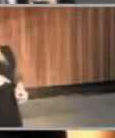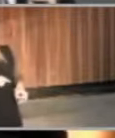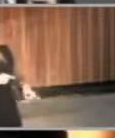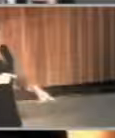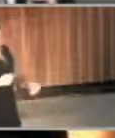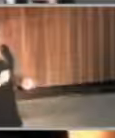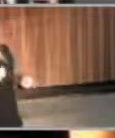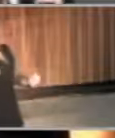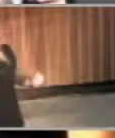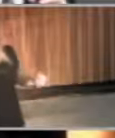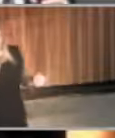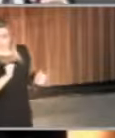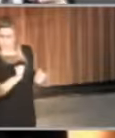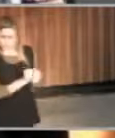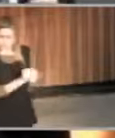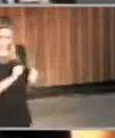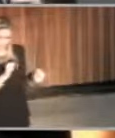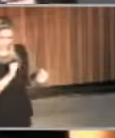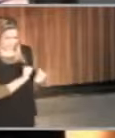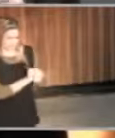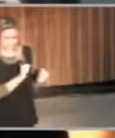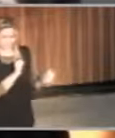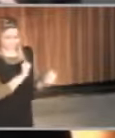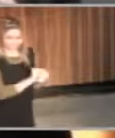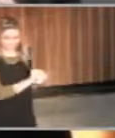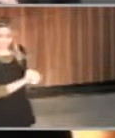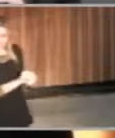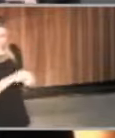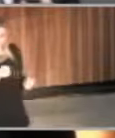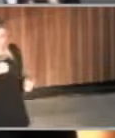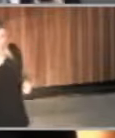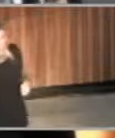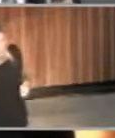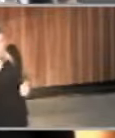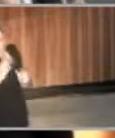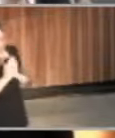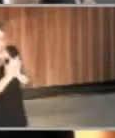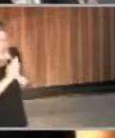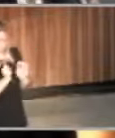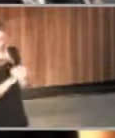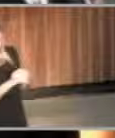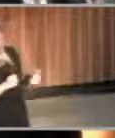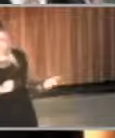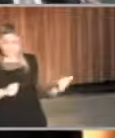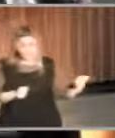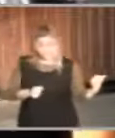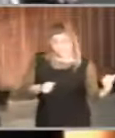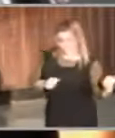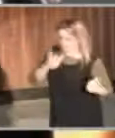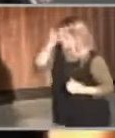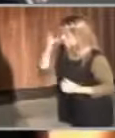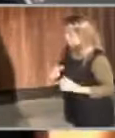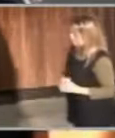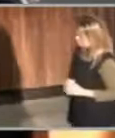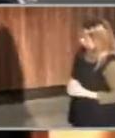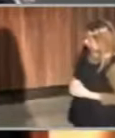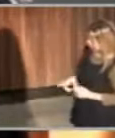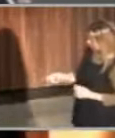junto experimenta junto experimenta junto você vai ver alguma coisa tremenda de Deus acontecendo